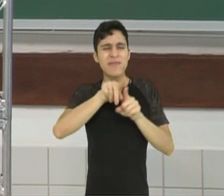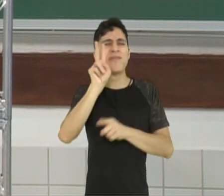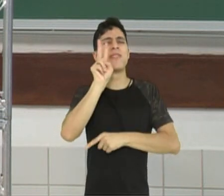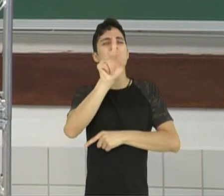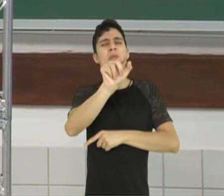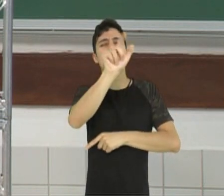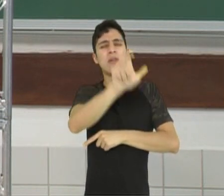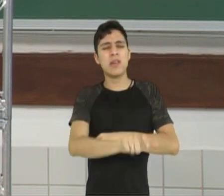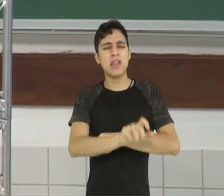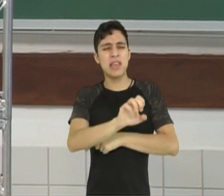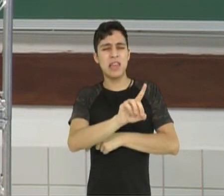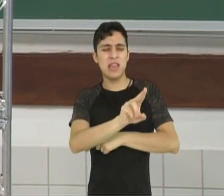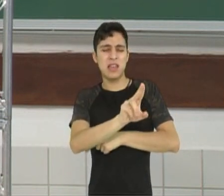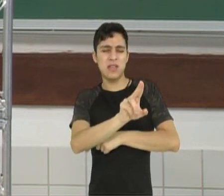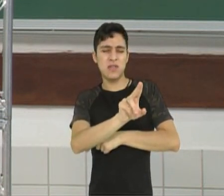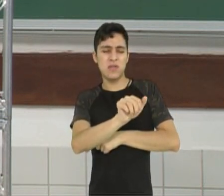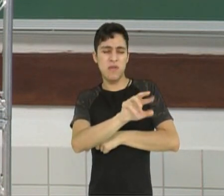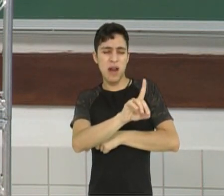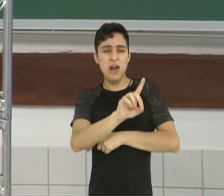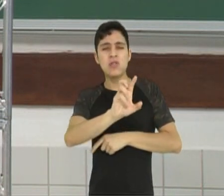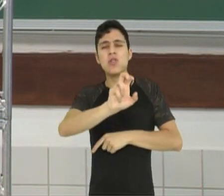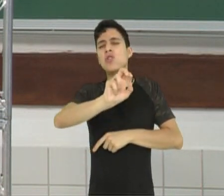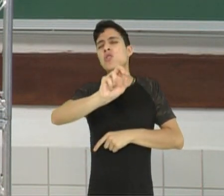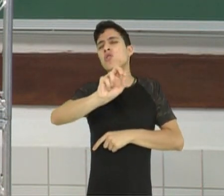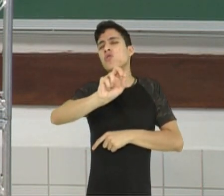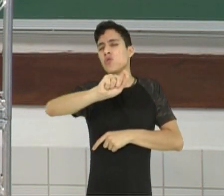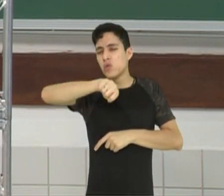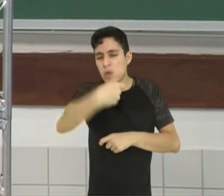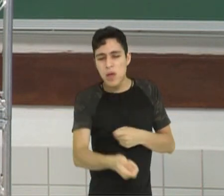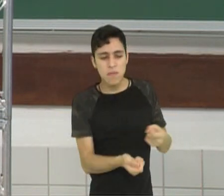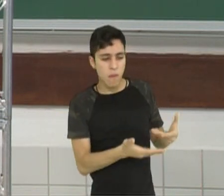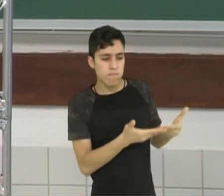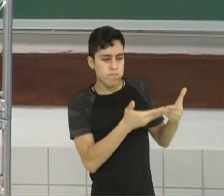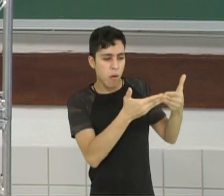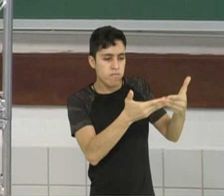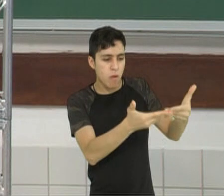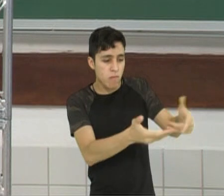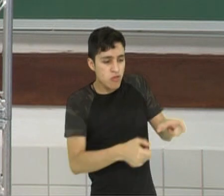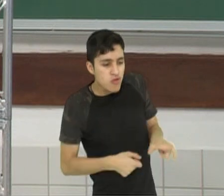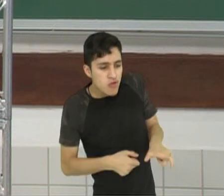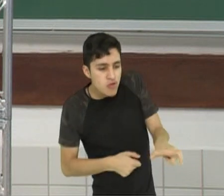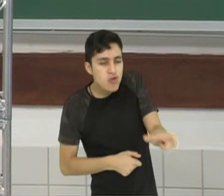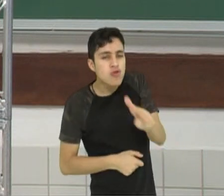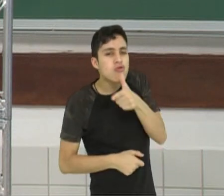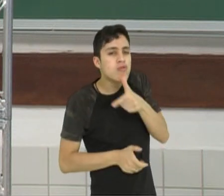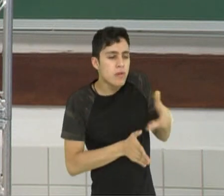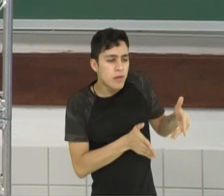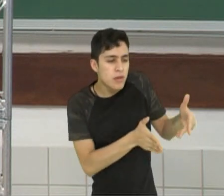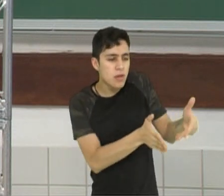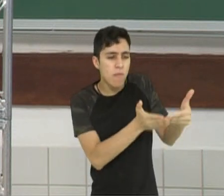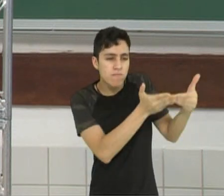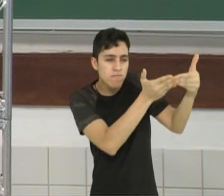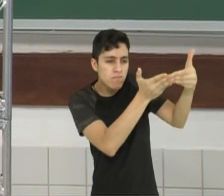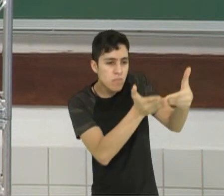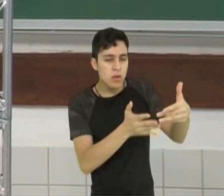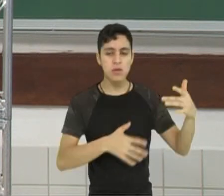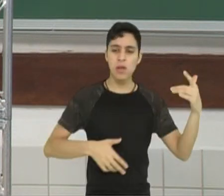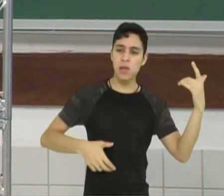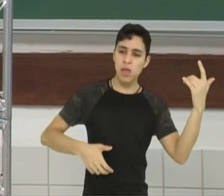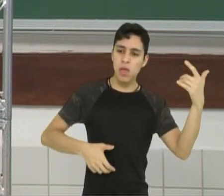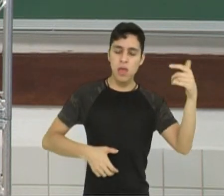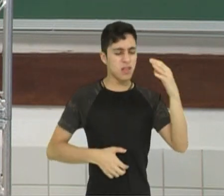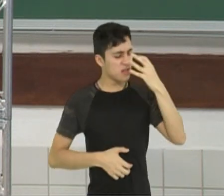do Eduardo Sury, né, dos caiaques que estavam ali tripulando o rio, né, com os manequins tripulando ali o caiaque no